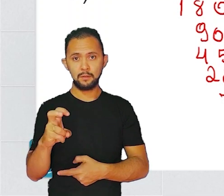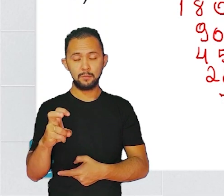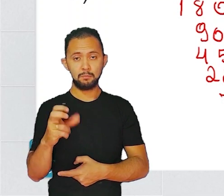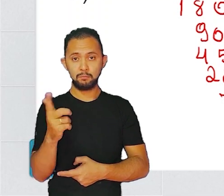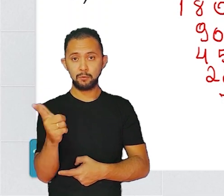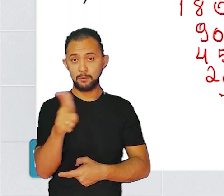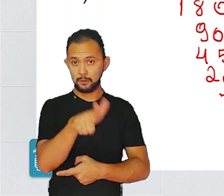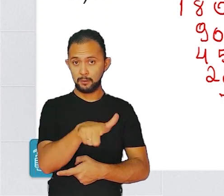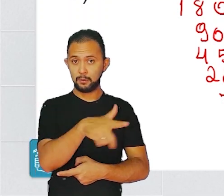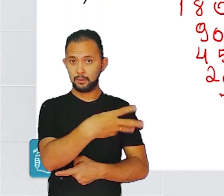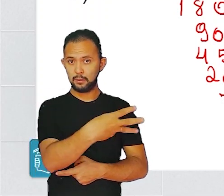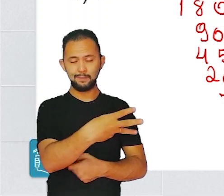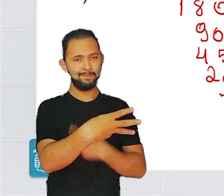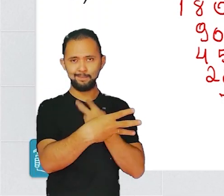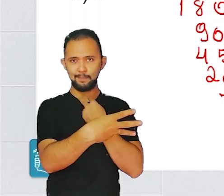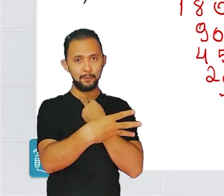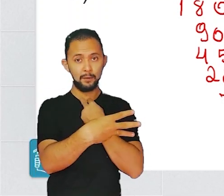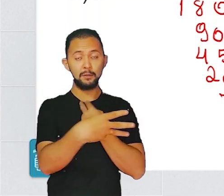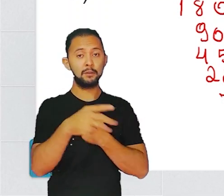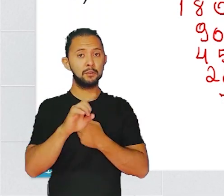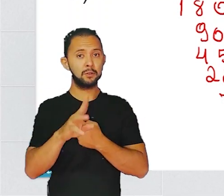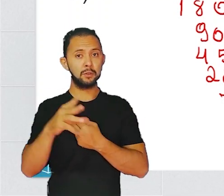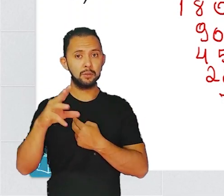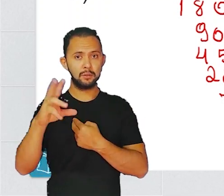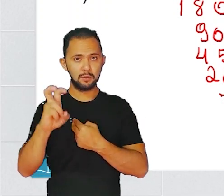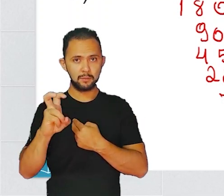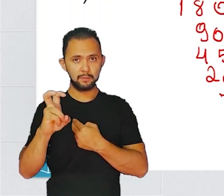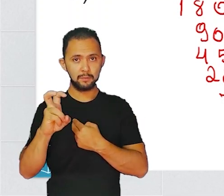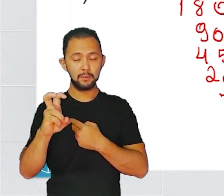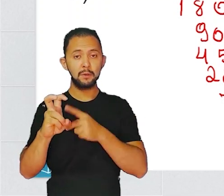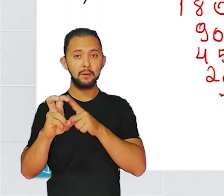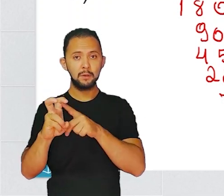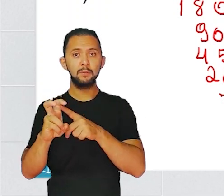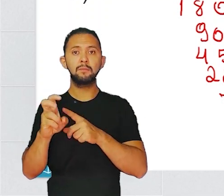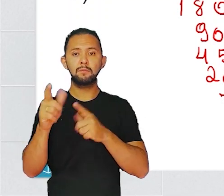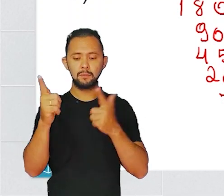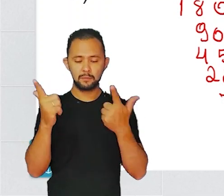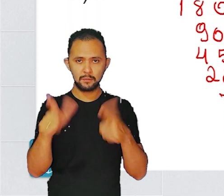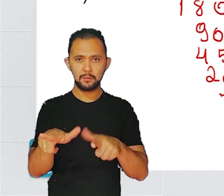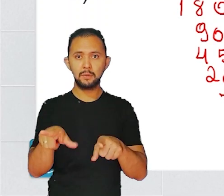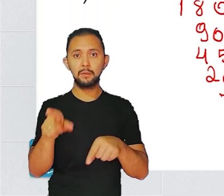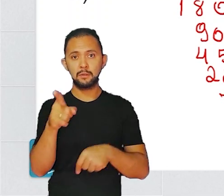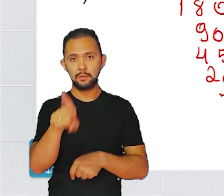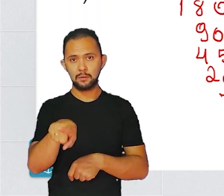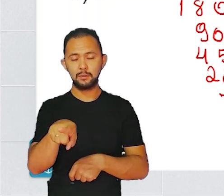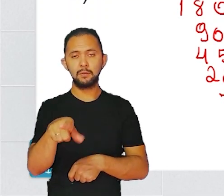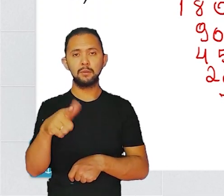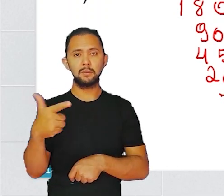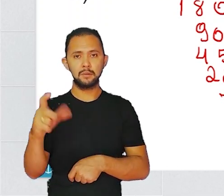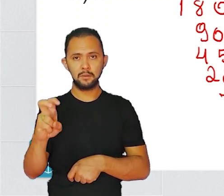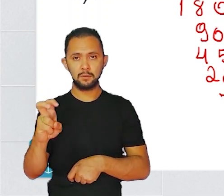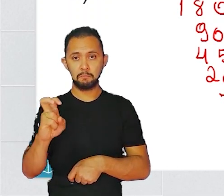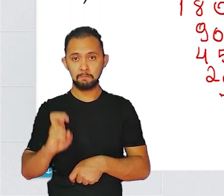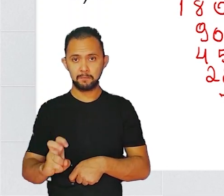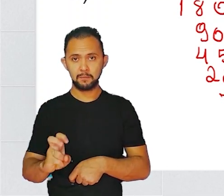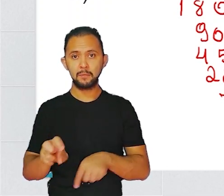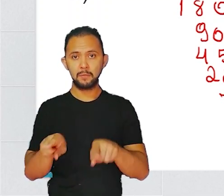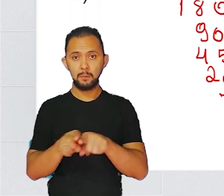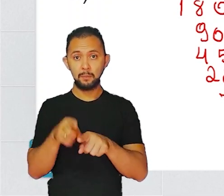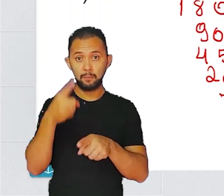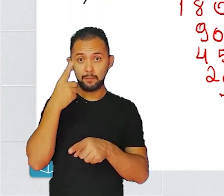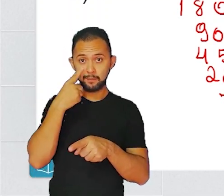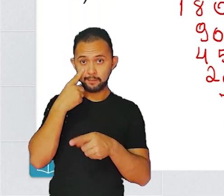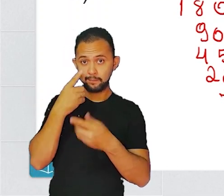3, só dá por 5. É 5 a resposta. E agora o 5 é o número primo, só dá por 5. Então,